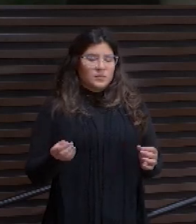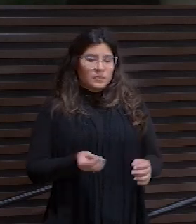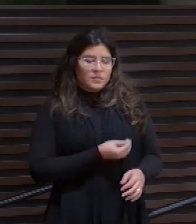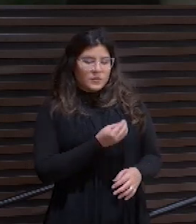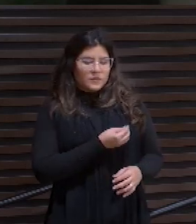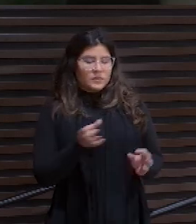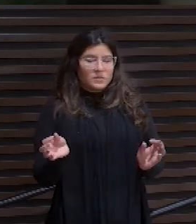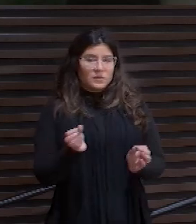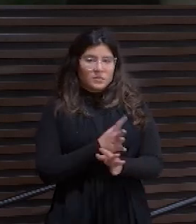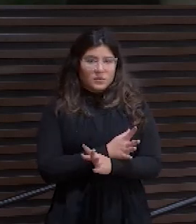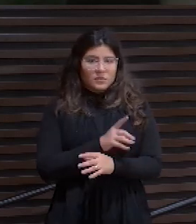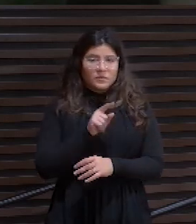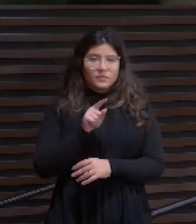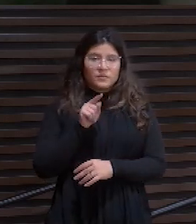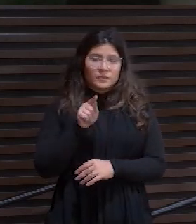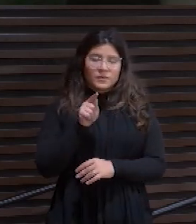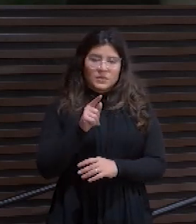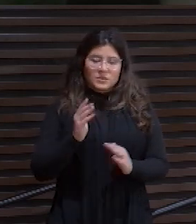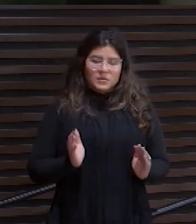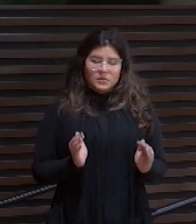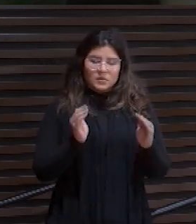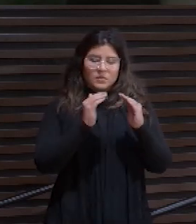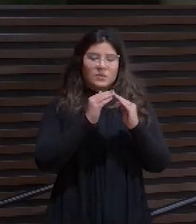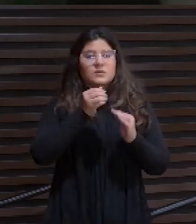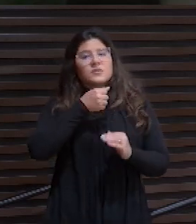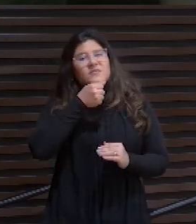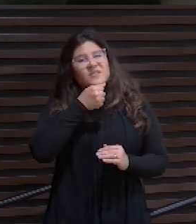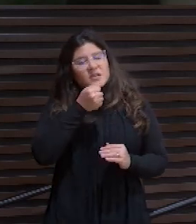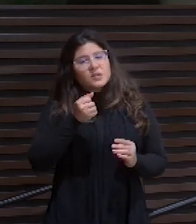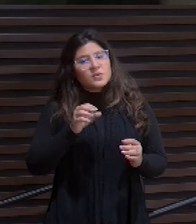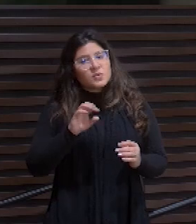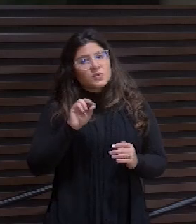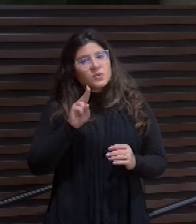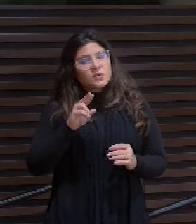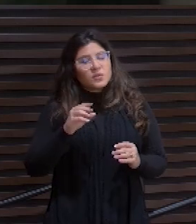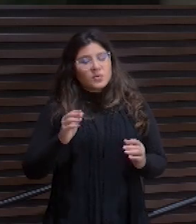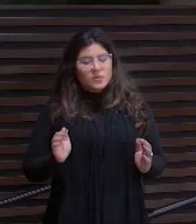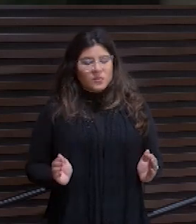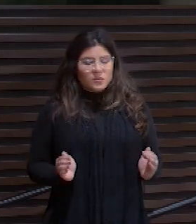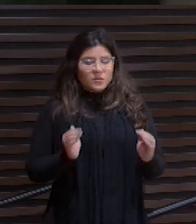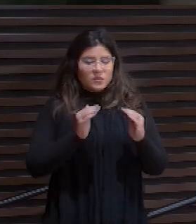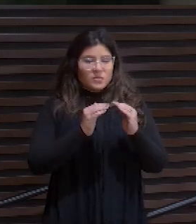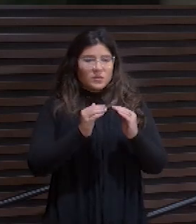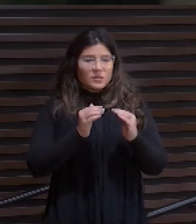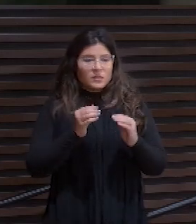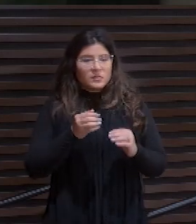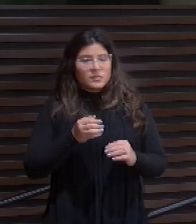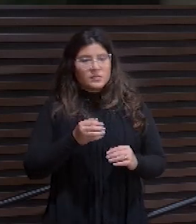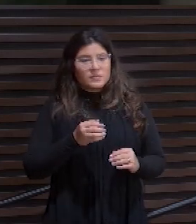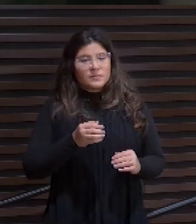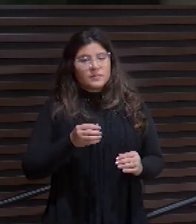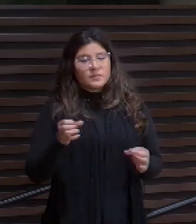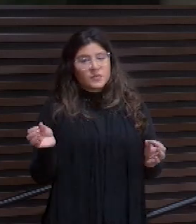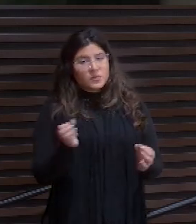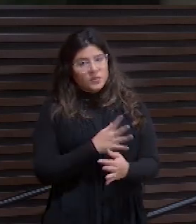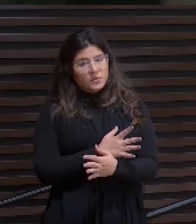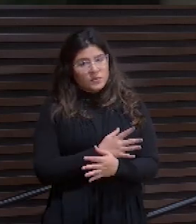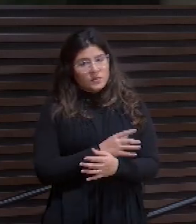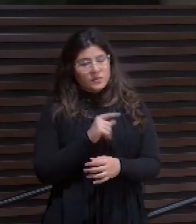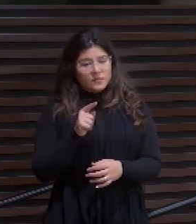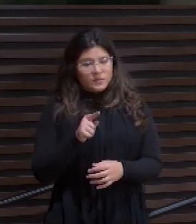odre velho ou foi feito um odre novo? Você foi incluído no corpo de Cristo ou se